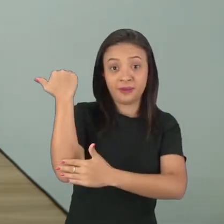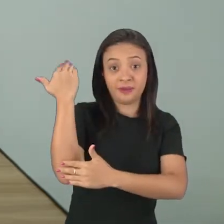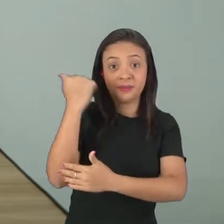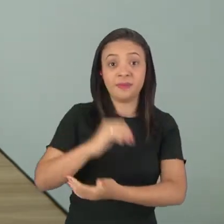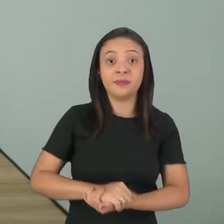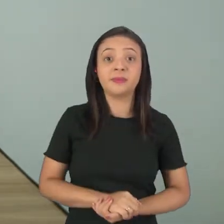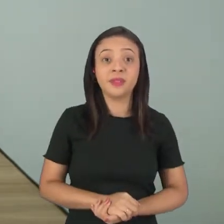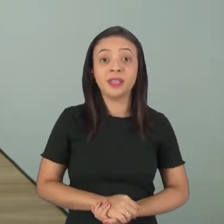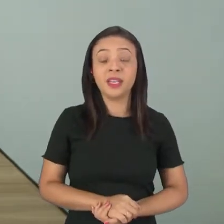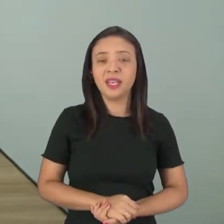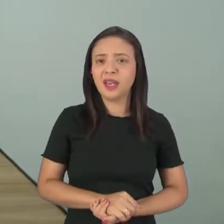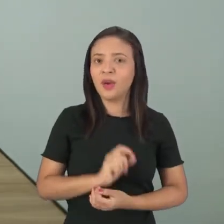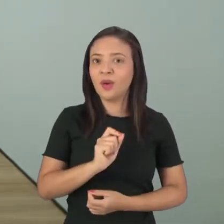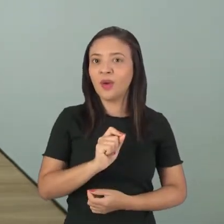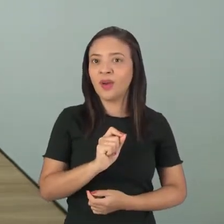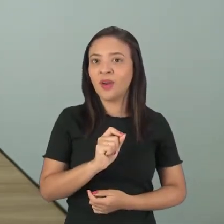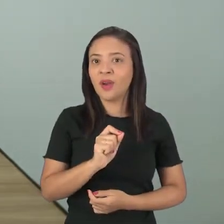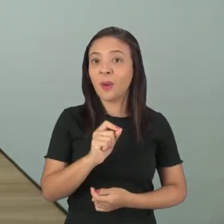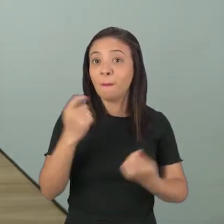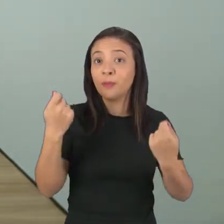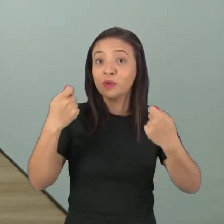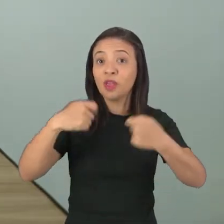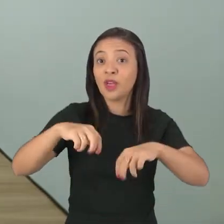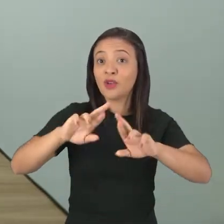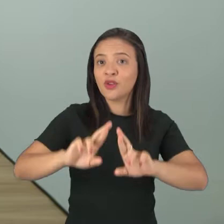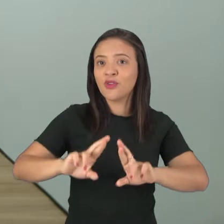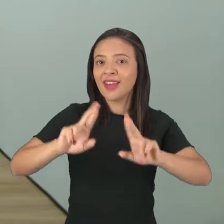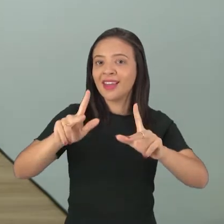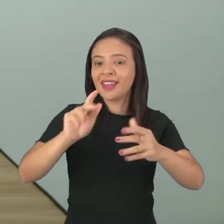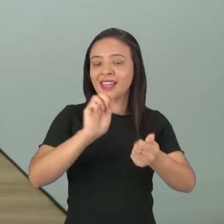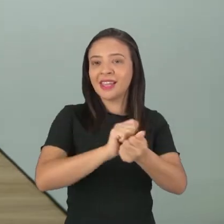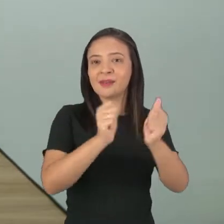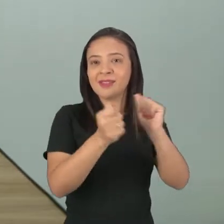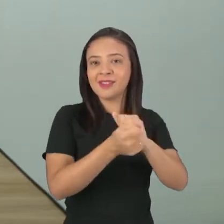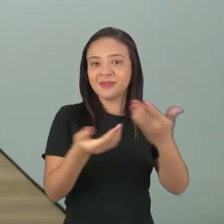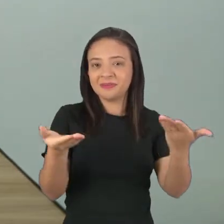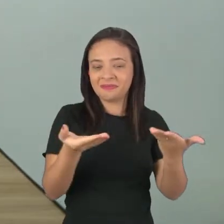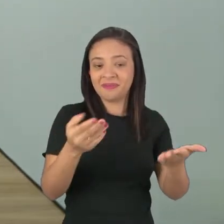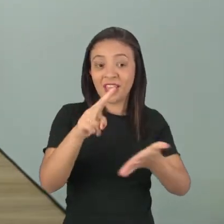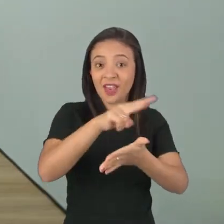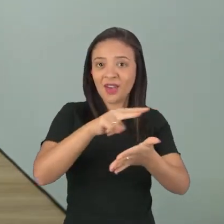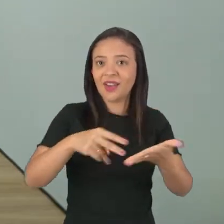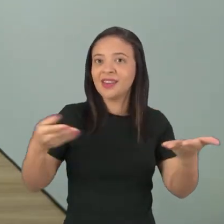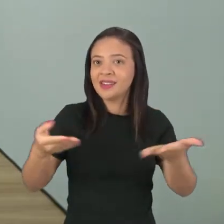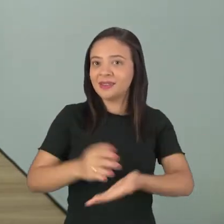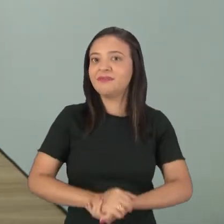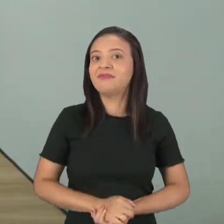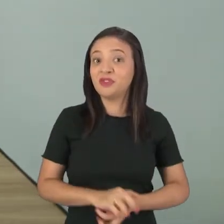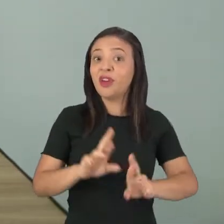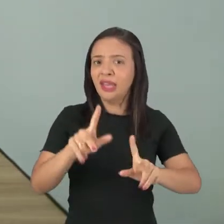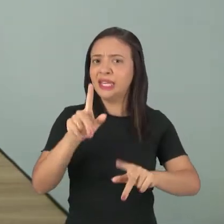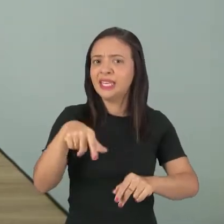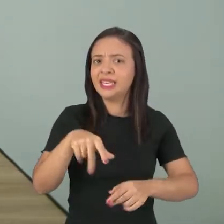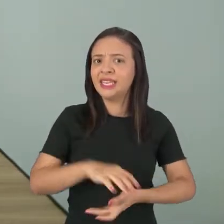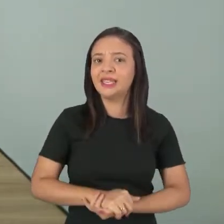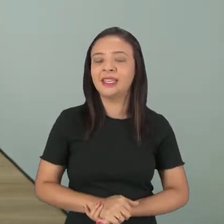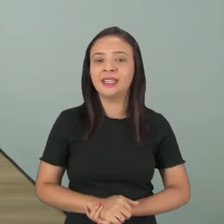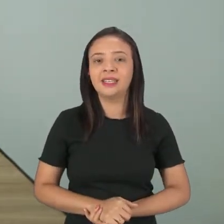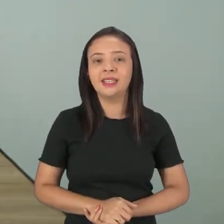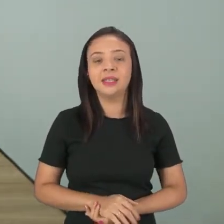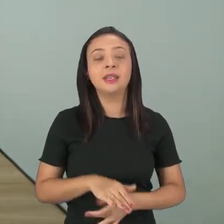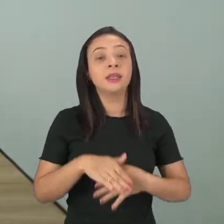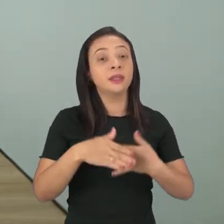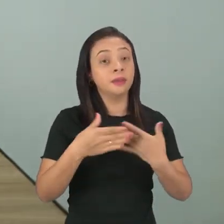foi uma versão diferente dessa adaptação que eu fiz a leitura do cartaz né